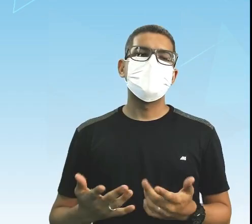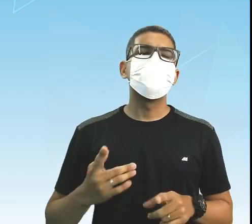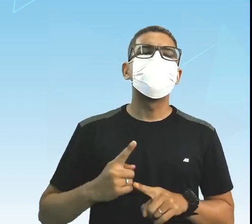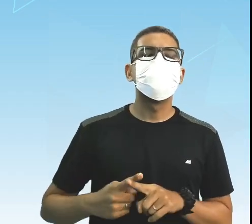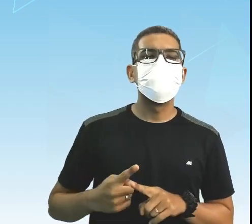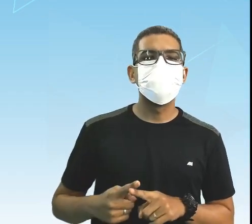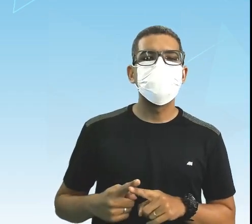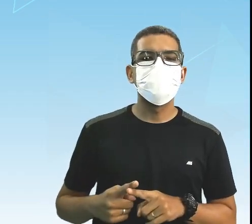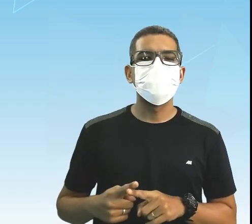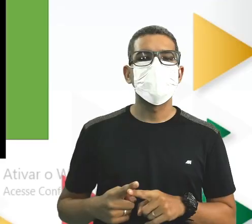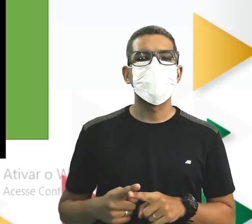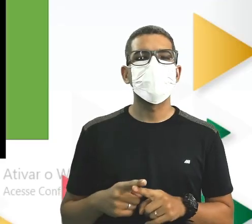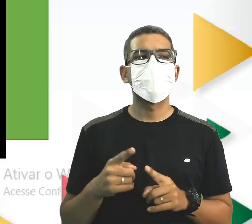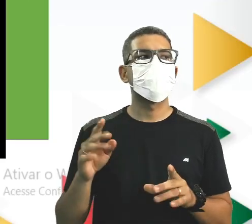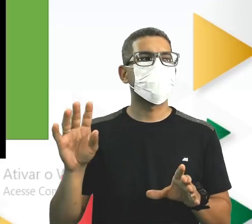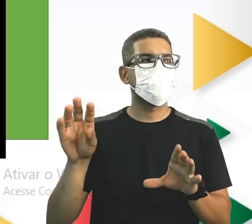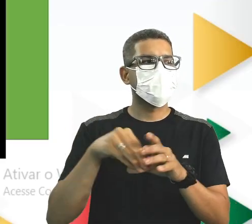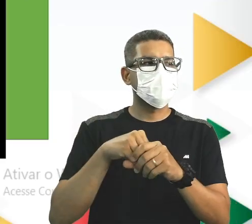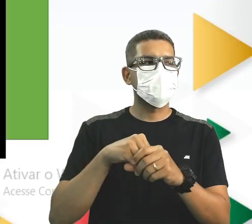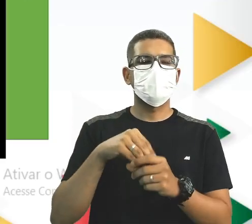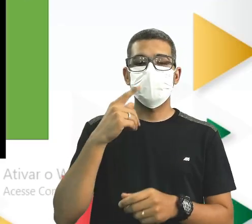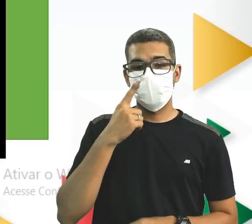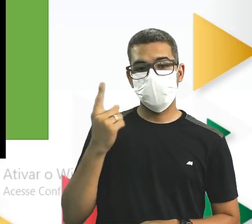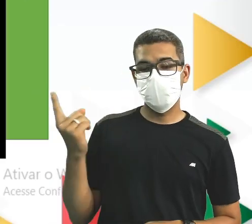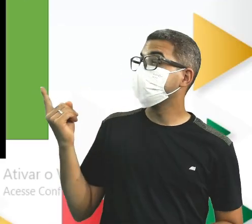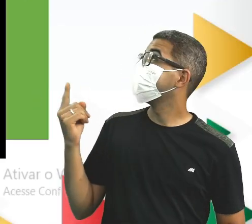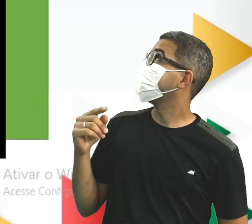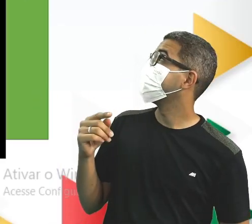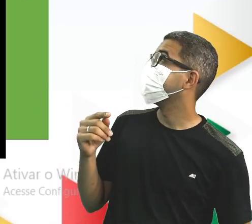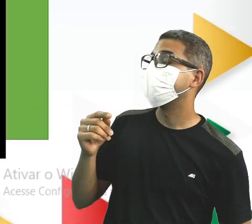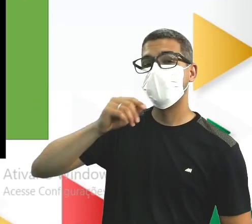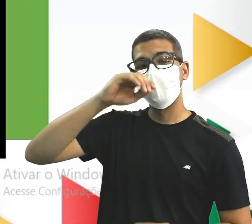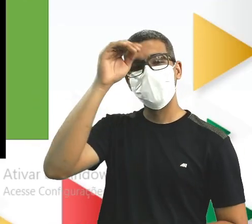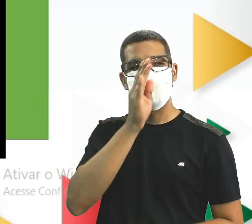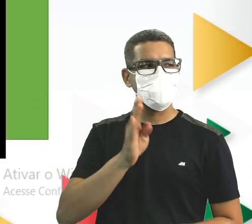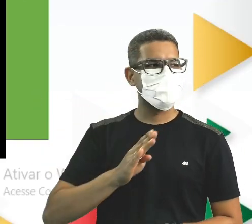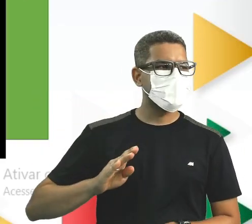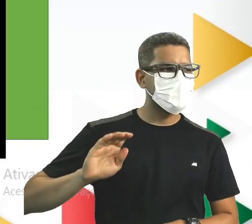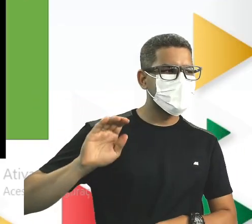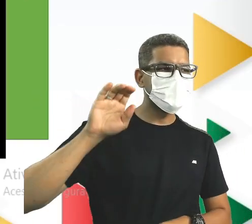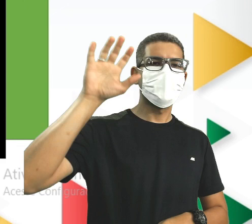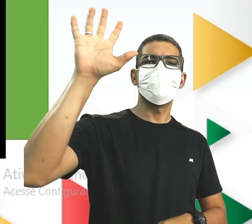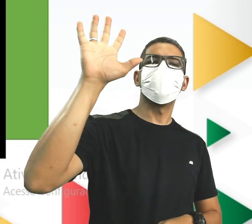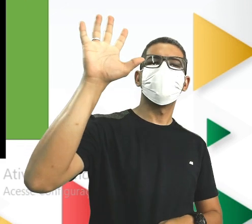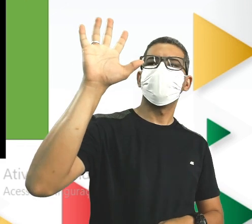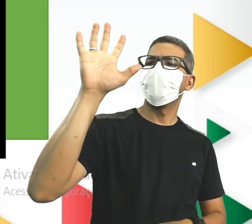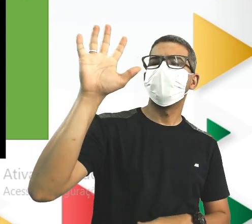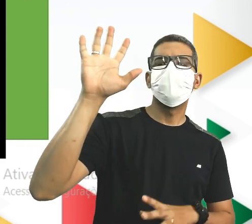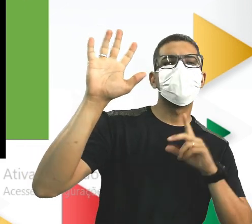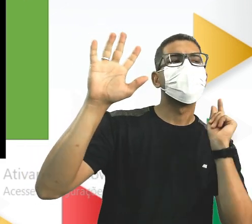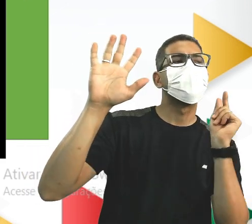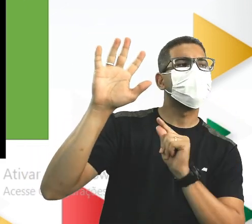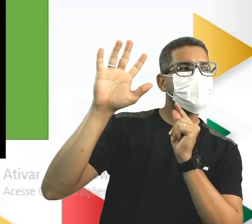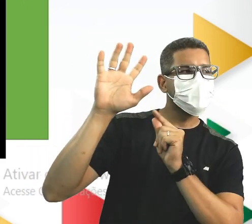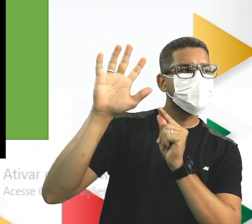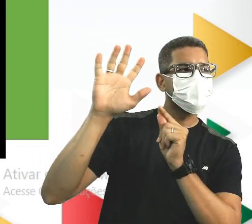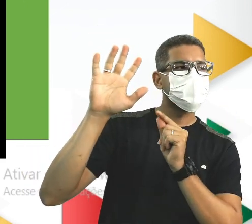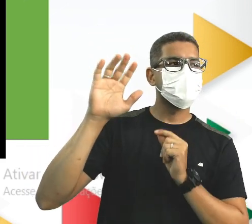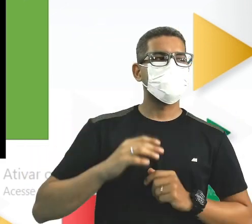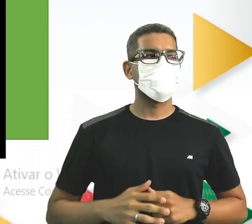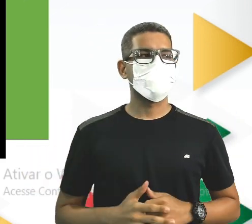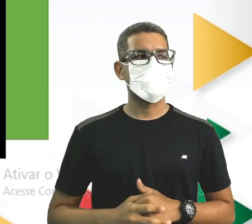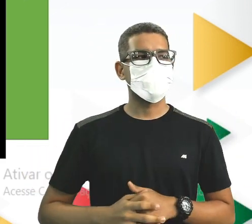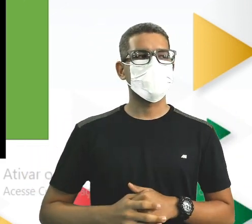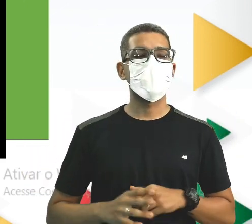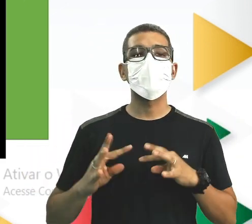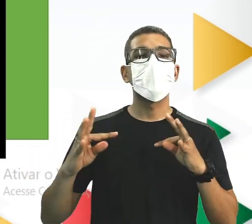Porque coloquei emblema aí do Brasil, várias mãozinhas assim, dá uma olhada nessa charge aí, nessa leitura de imagem,